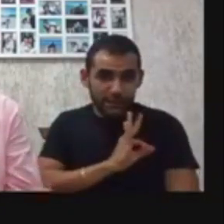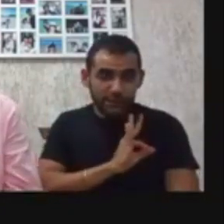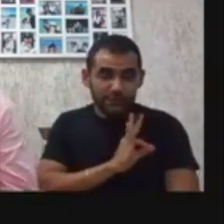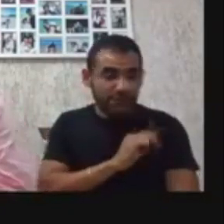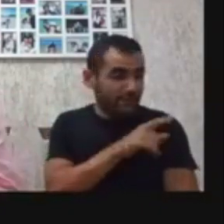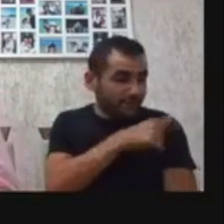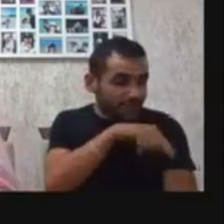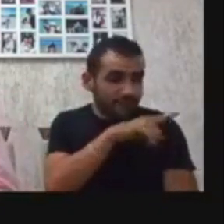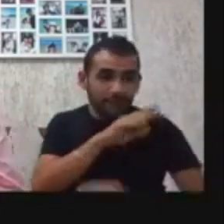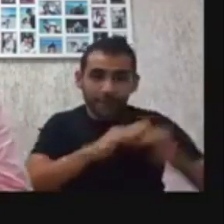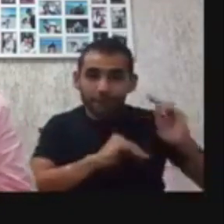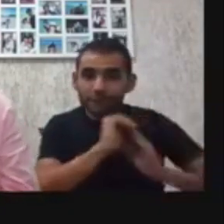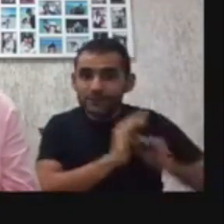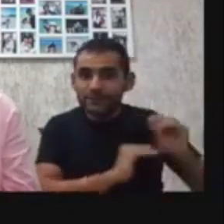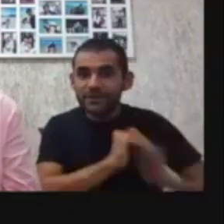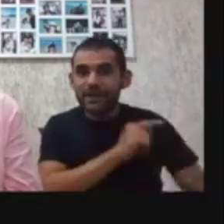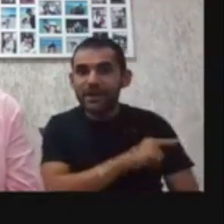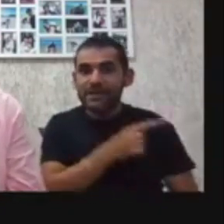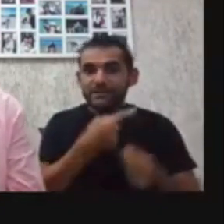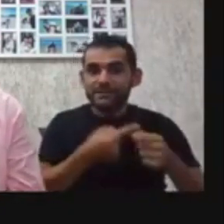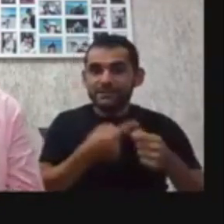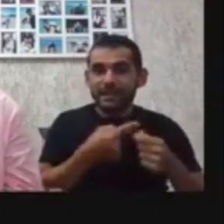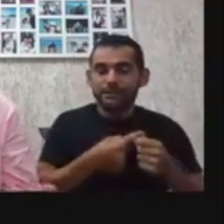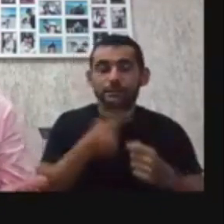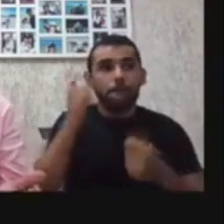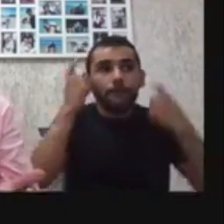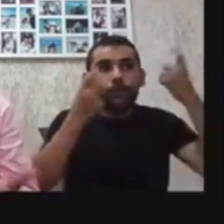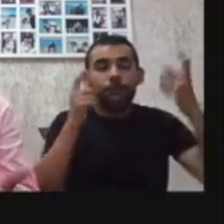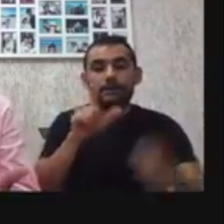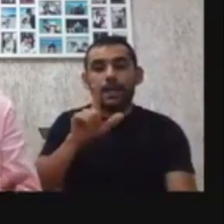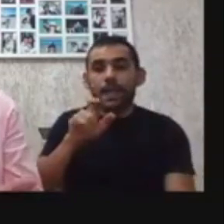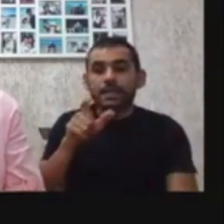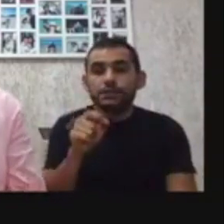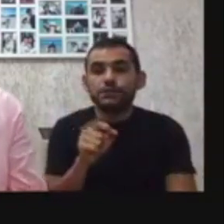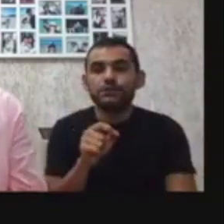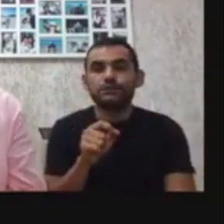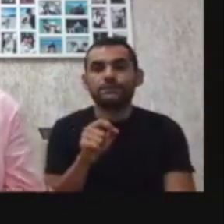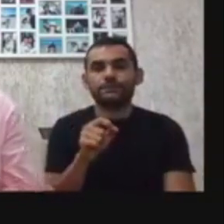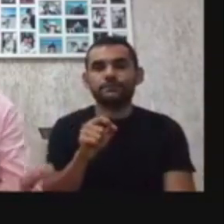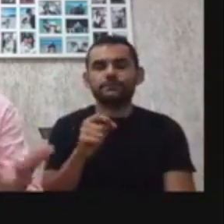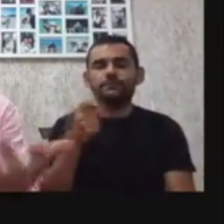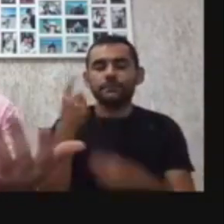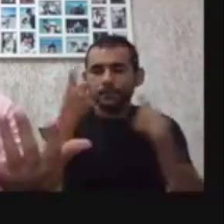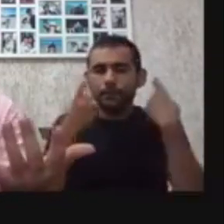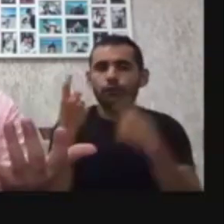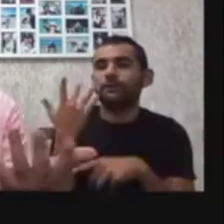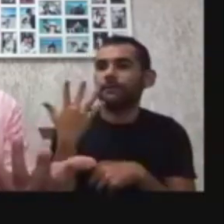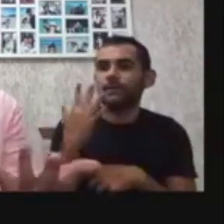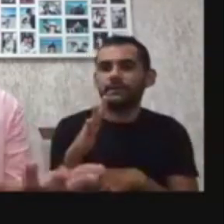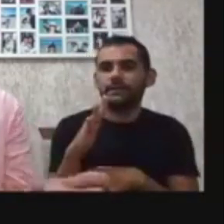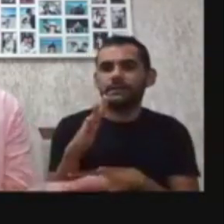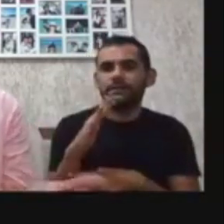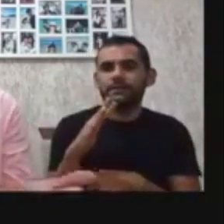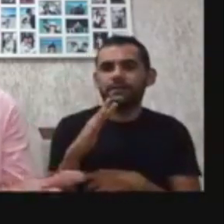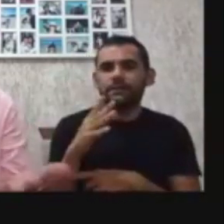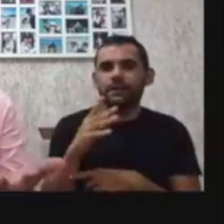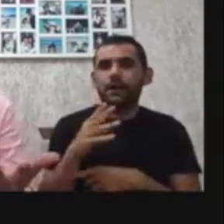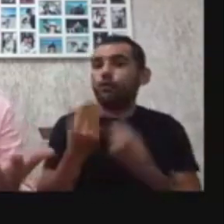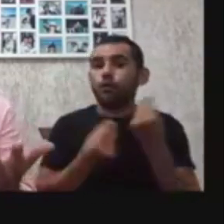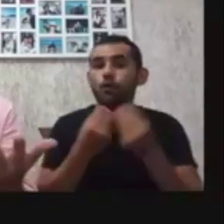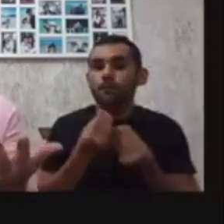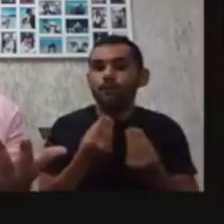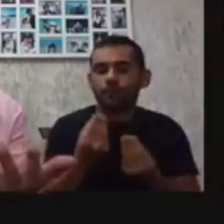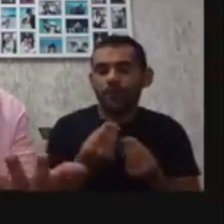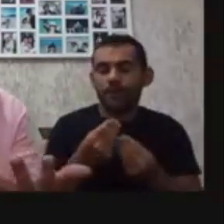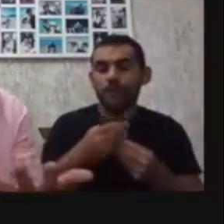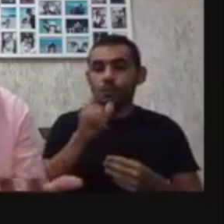melhor... Olha para você ver, tem pessoas na nossa cidade preocupadas com lixo, tem pessoas preocupadas com o meio ambiente, tem pessoas preocupadas com as nossas nascentes, tem